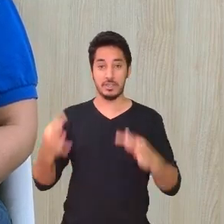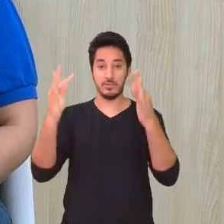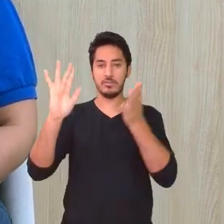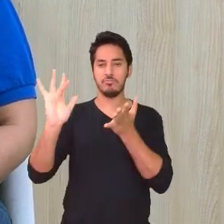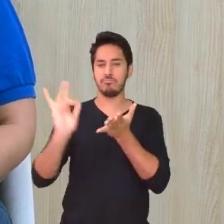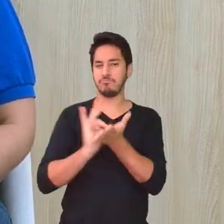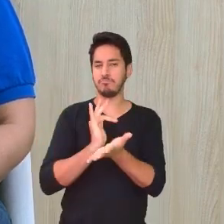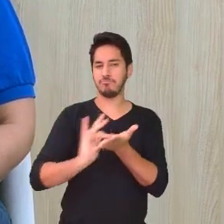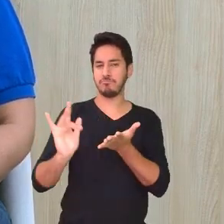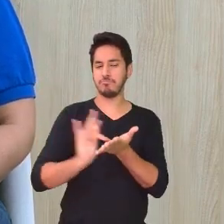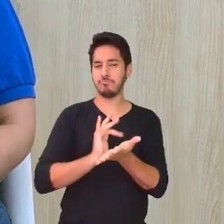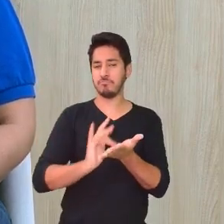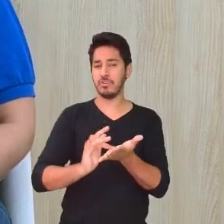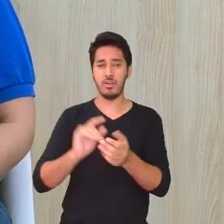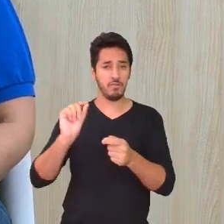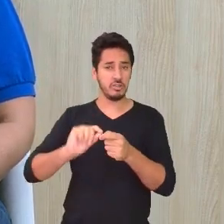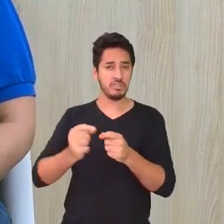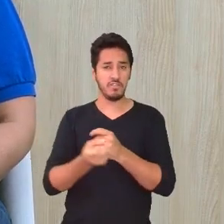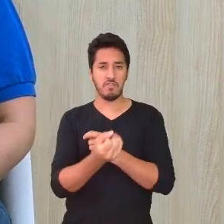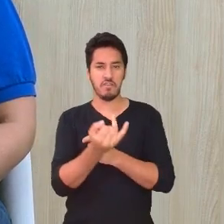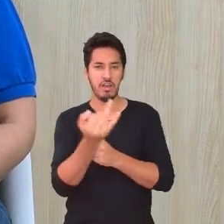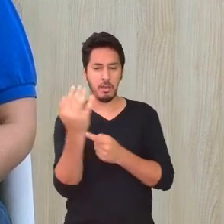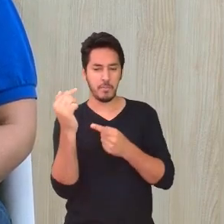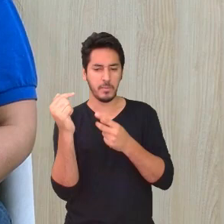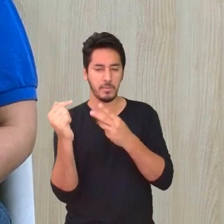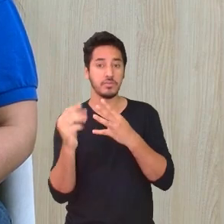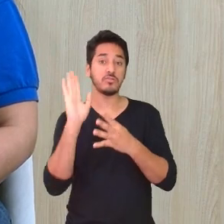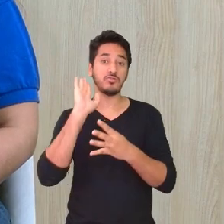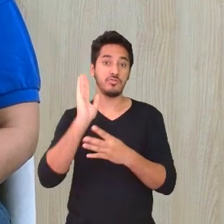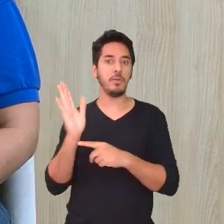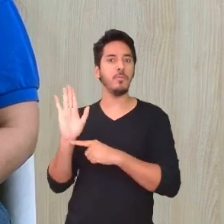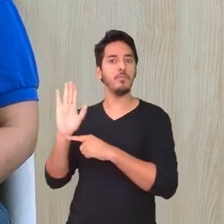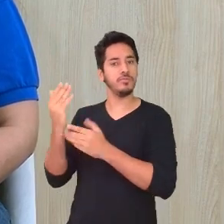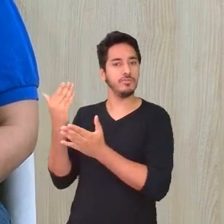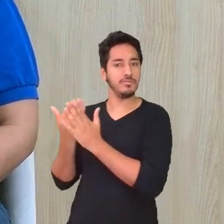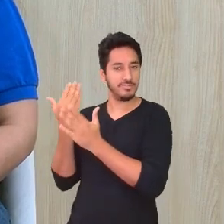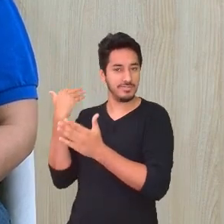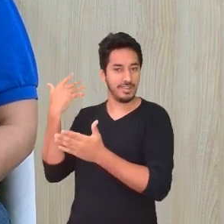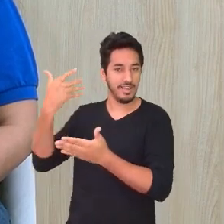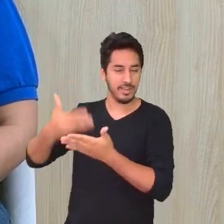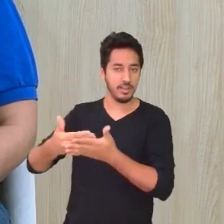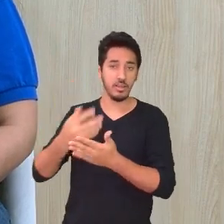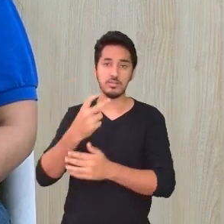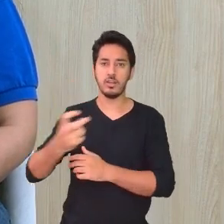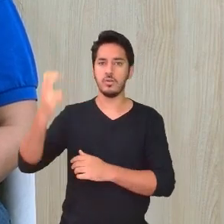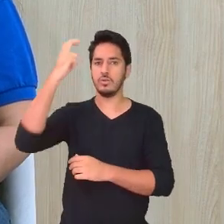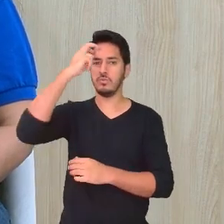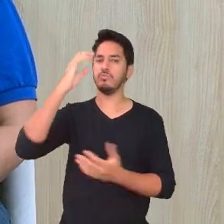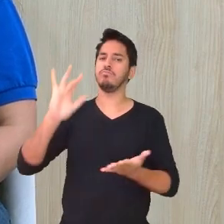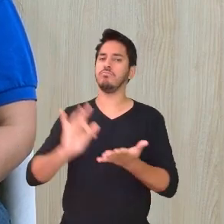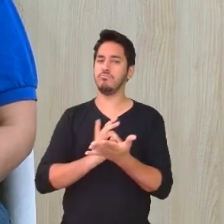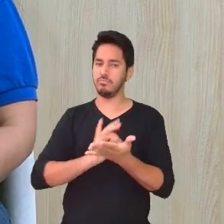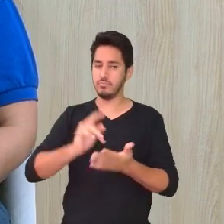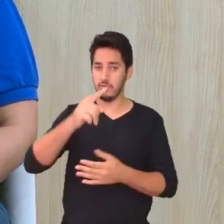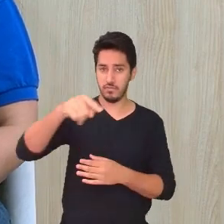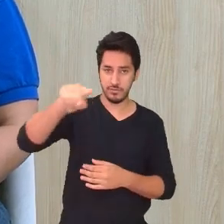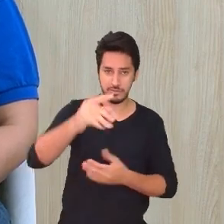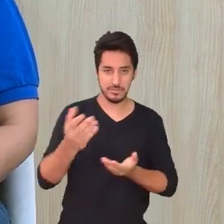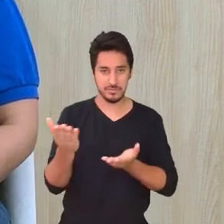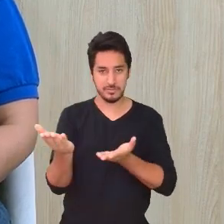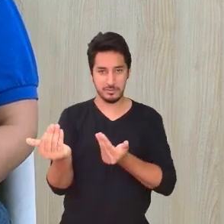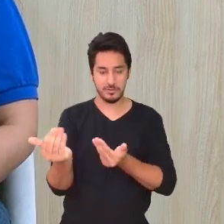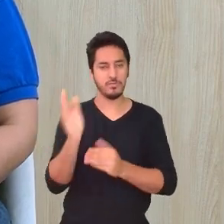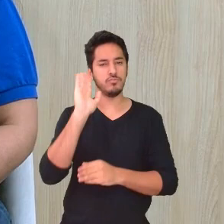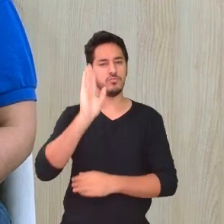digitais para fazer um monte daquelas coisas que a gente já trouxe aqui na aula, né? Ou seja, nessa cultura digital que vocês jovens